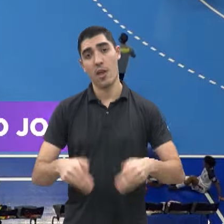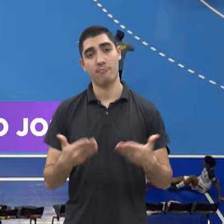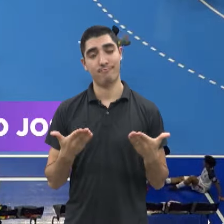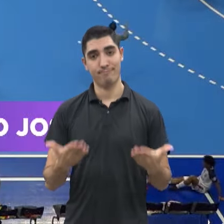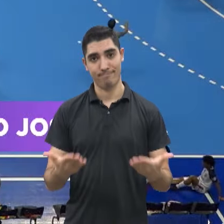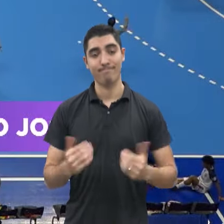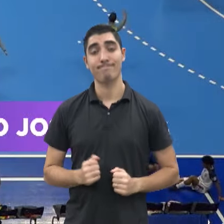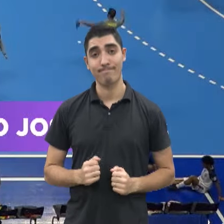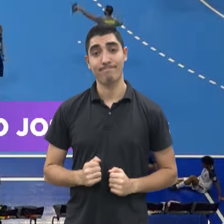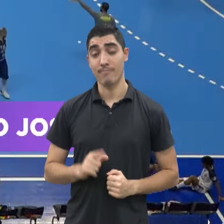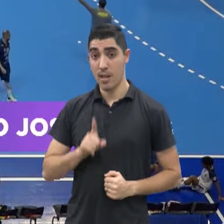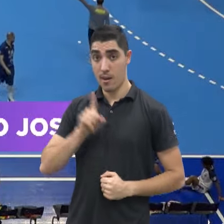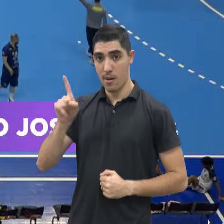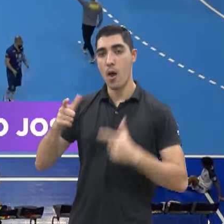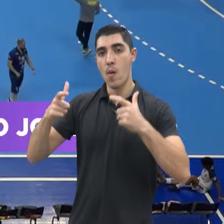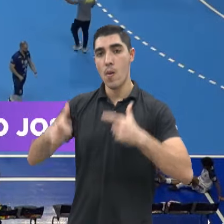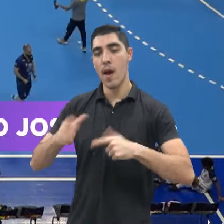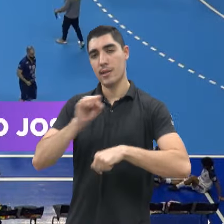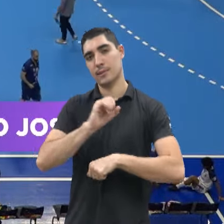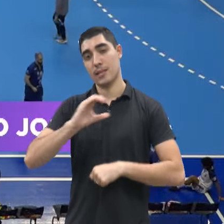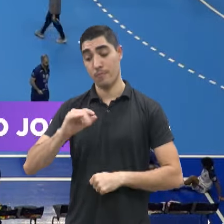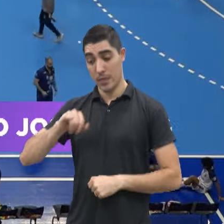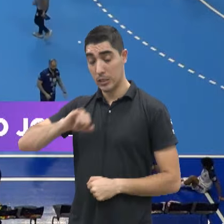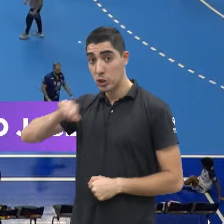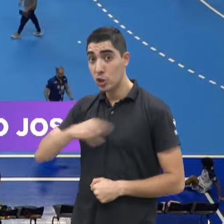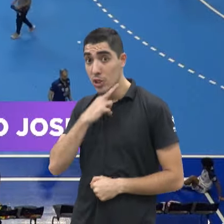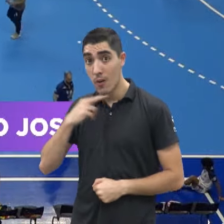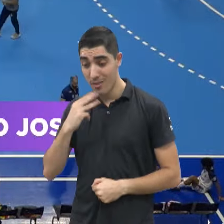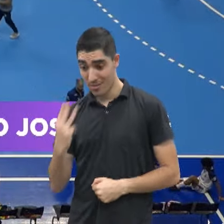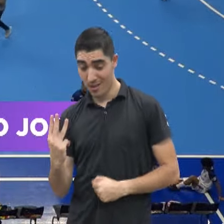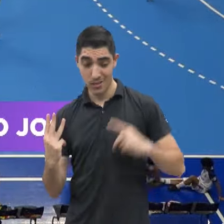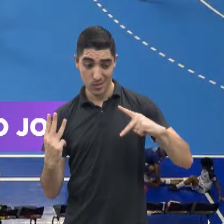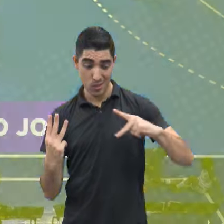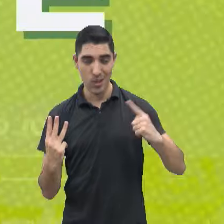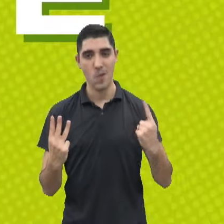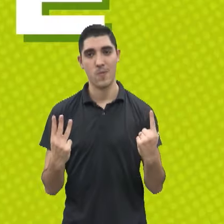Arena Jaraguá, em Santa Catarina. Jaraguá 3, São José Futsal 1.